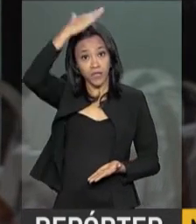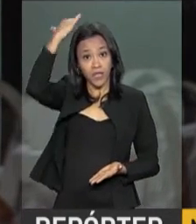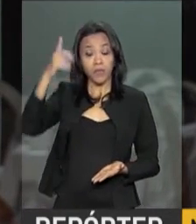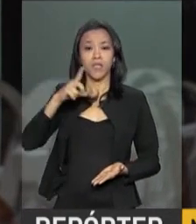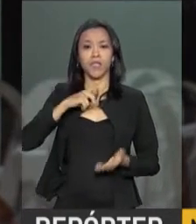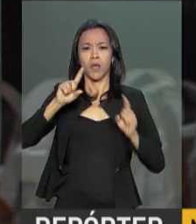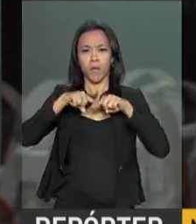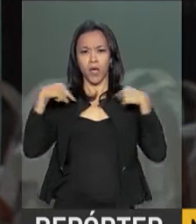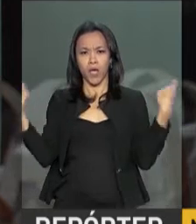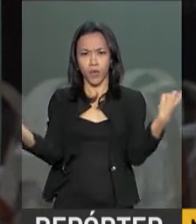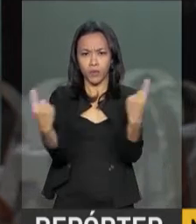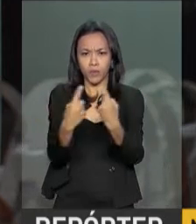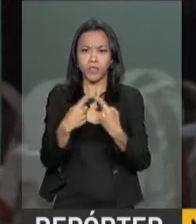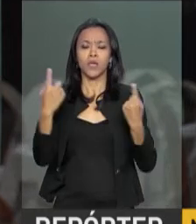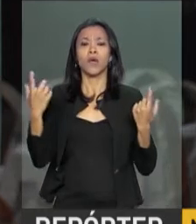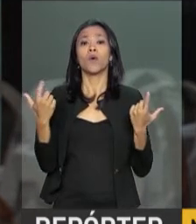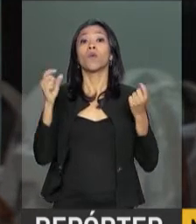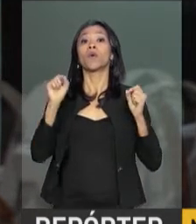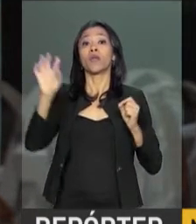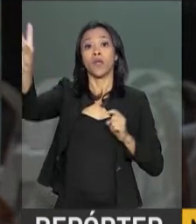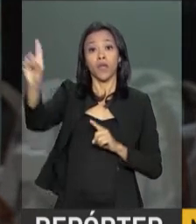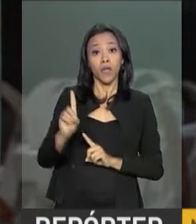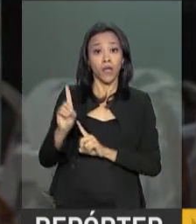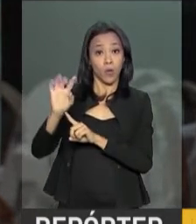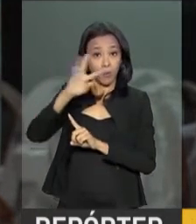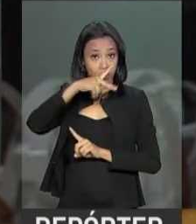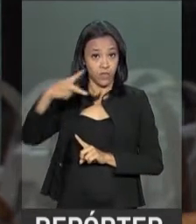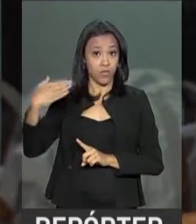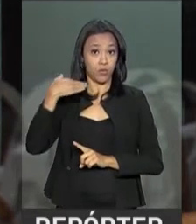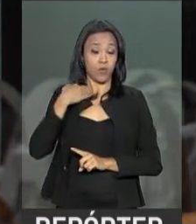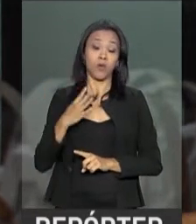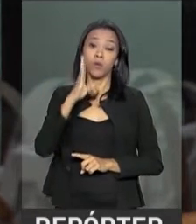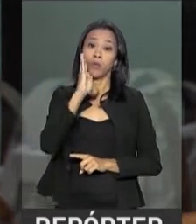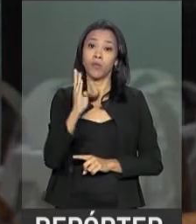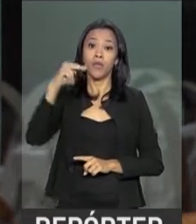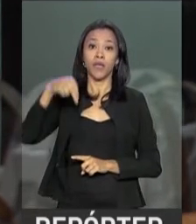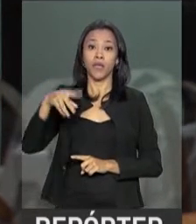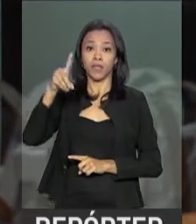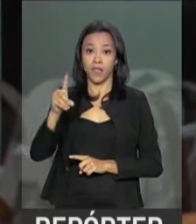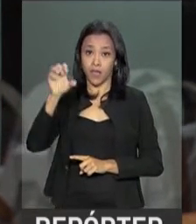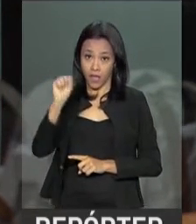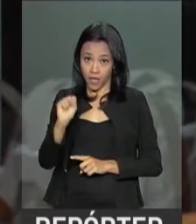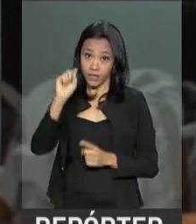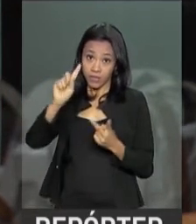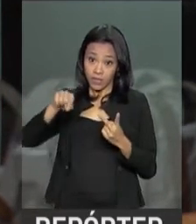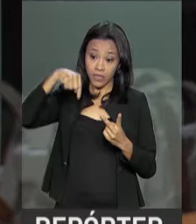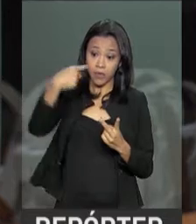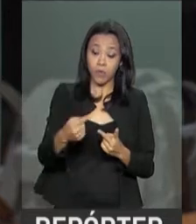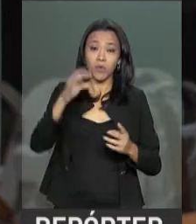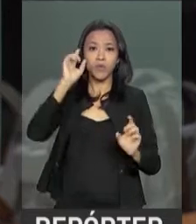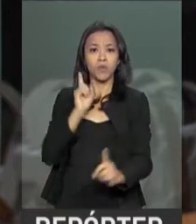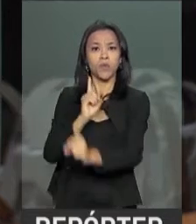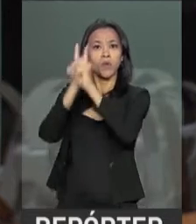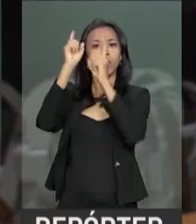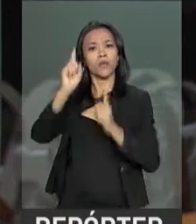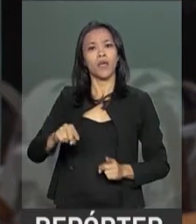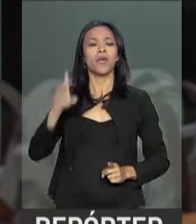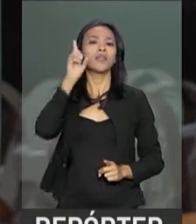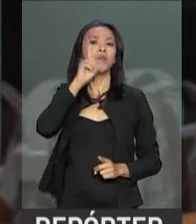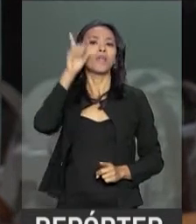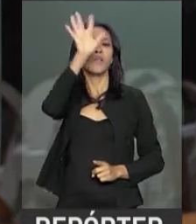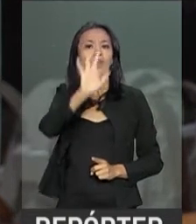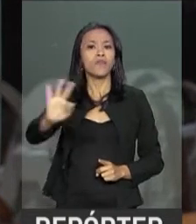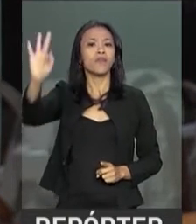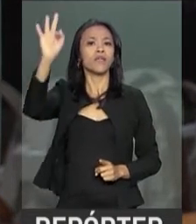palácio do planalto com o presidente do bnds diogo oliveira em seguida o encontro será com o deputado federal fausto